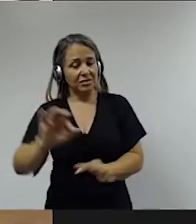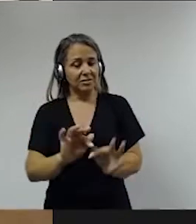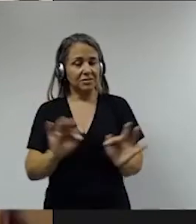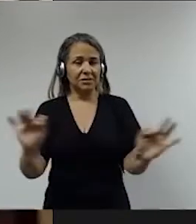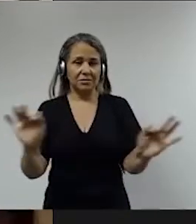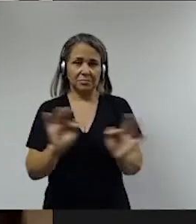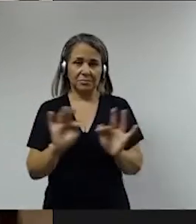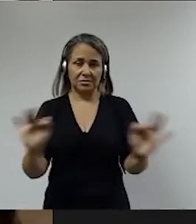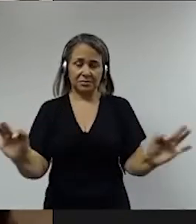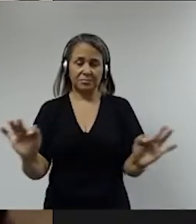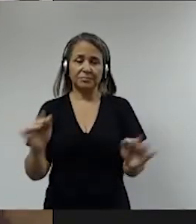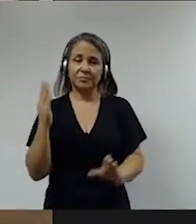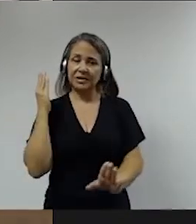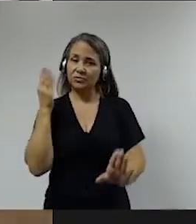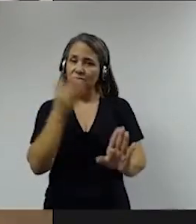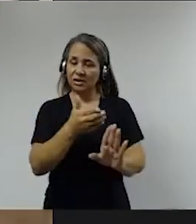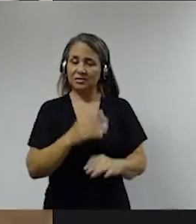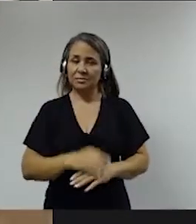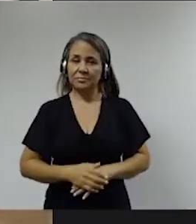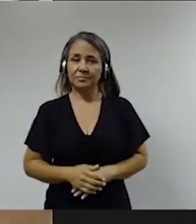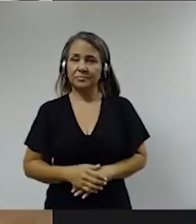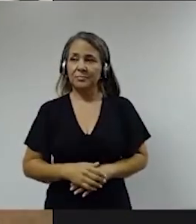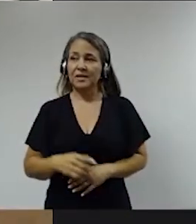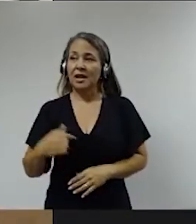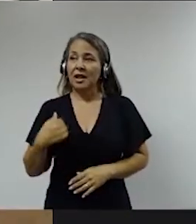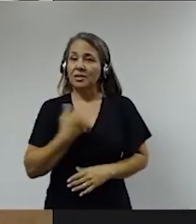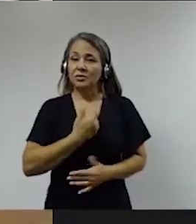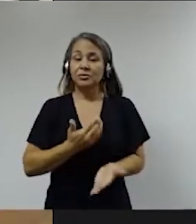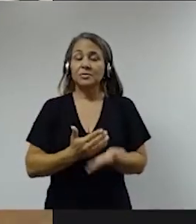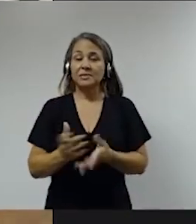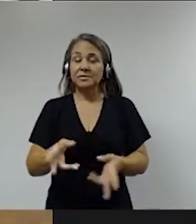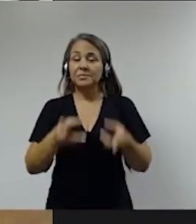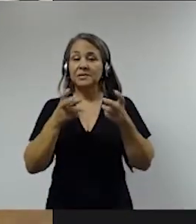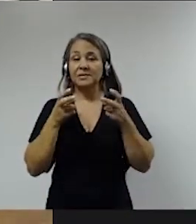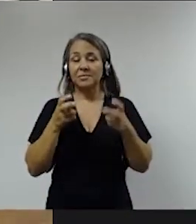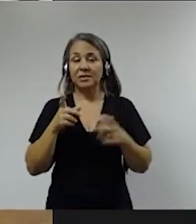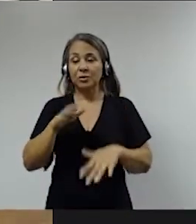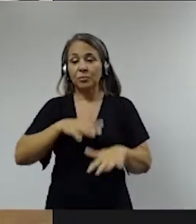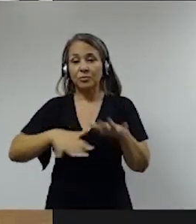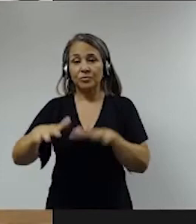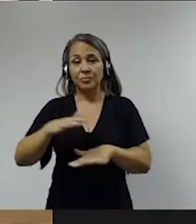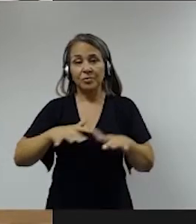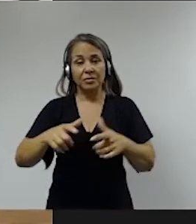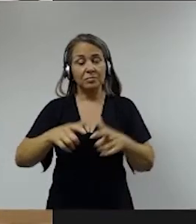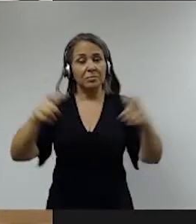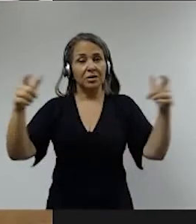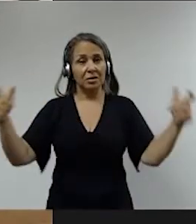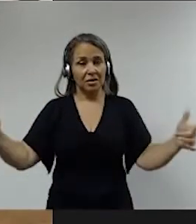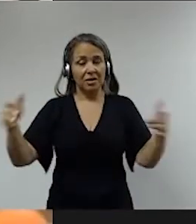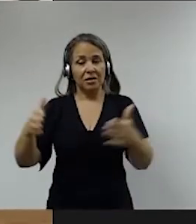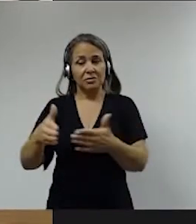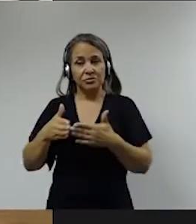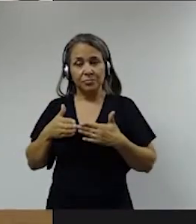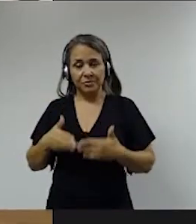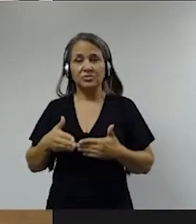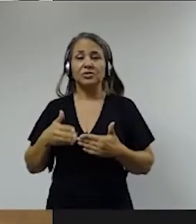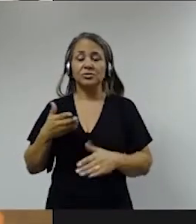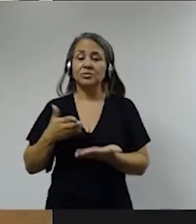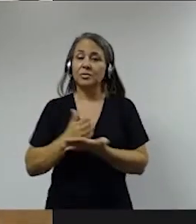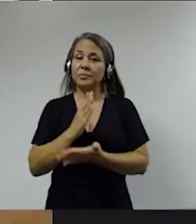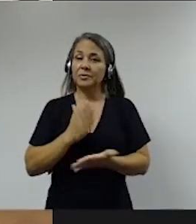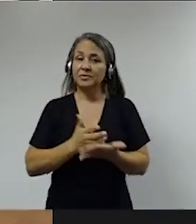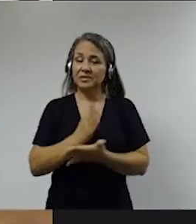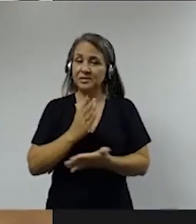né? E muito direta. Então, a gente começa a perceber que, de repente, um movimento maior de pedidos de aprovação de atos